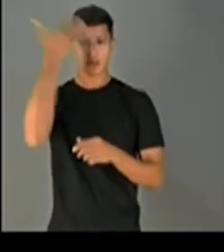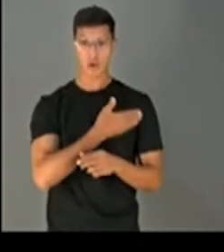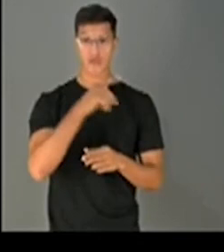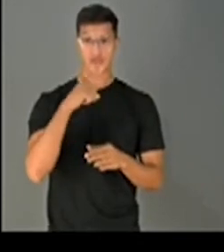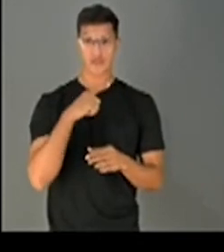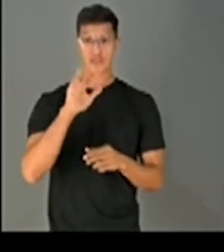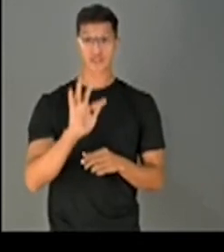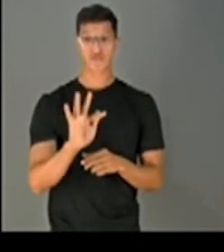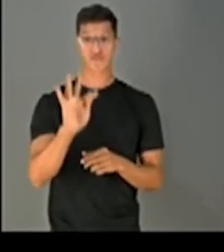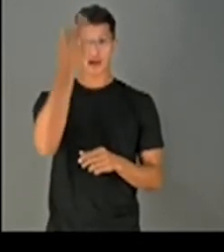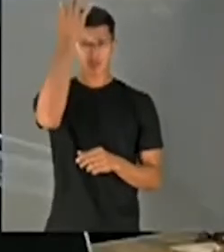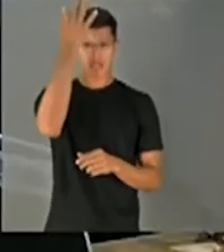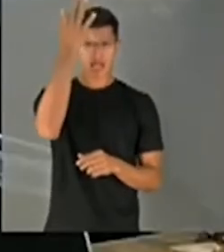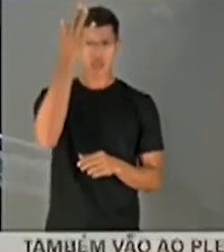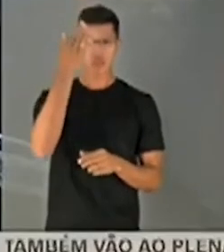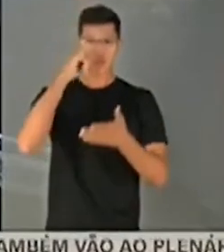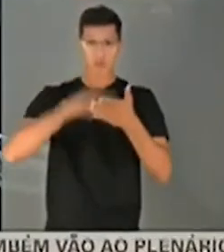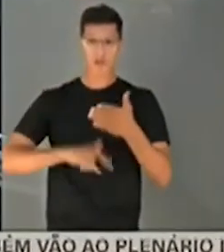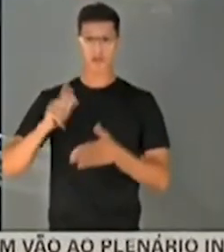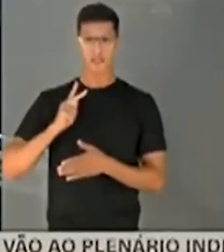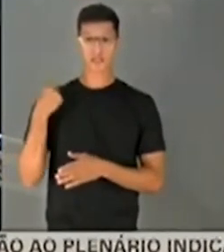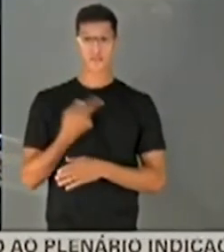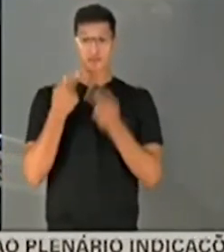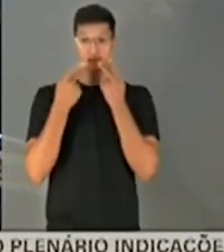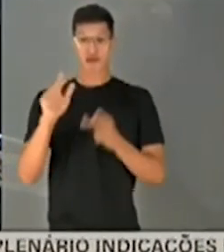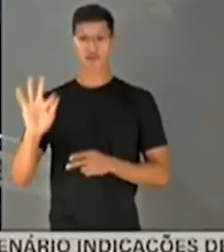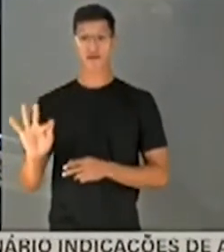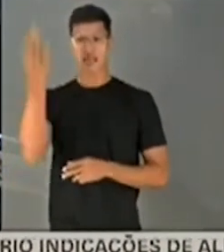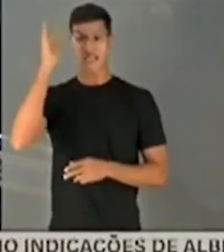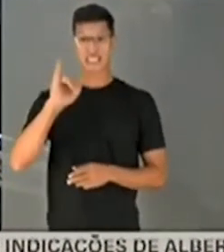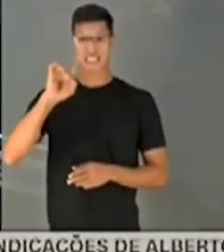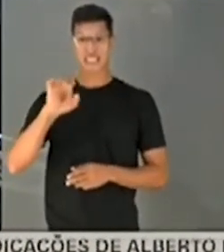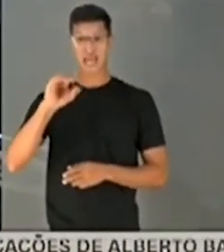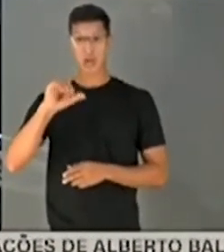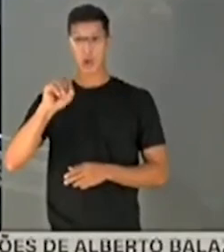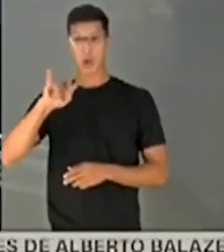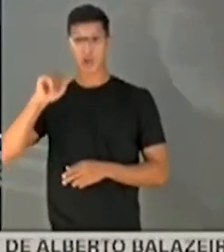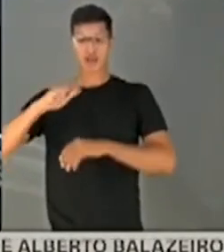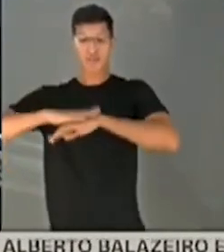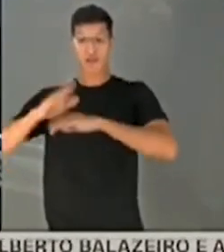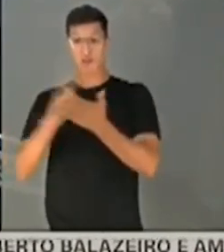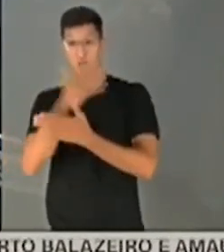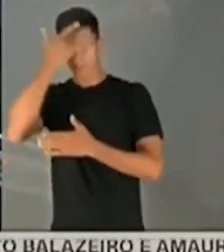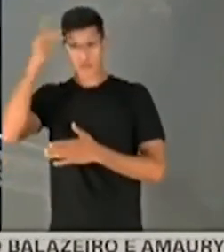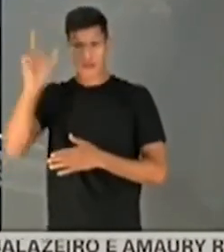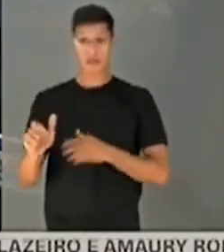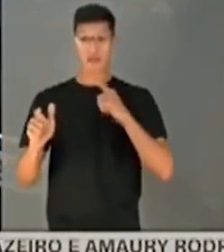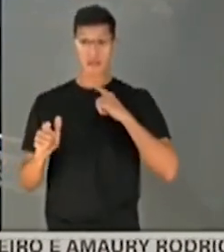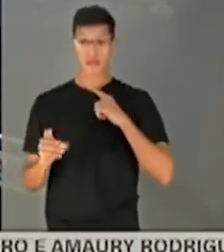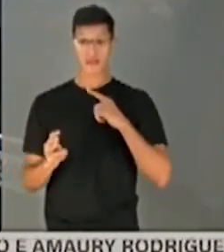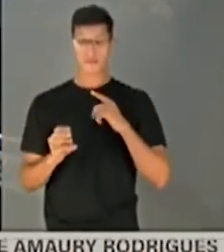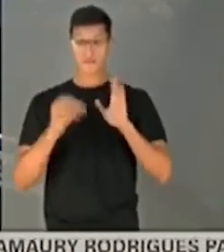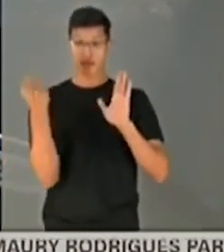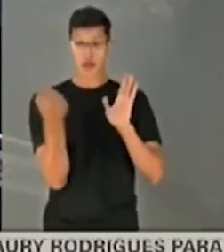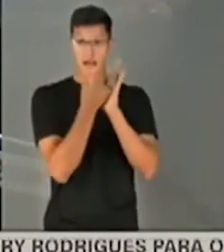comprovação de falsidade de documento privado. Nós estamos falando de falsidade ideológica formulada por alguém. Ele tem a